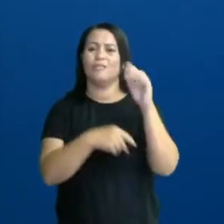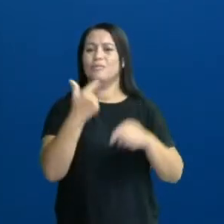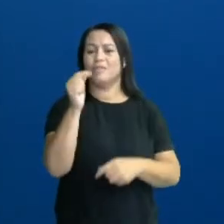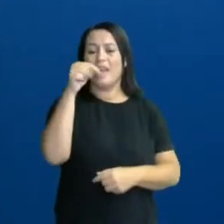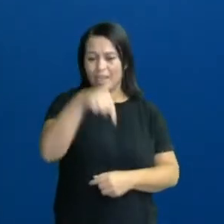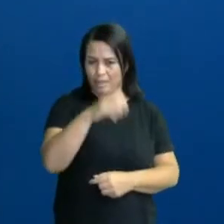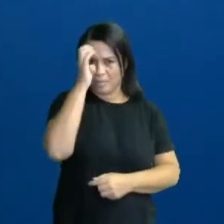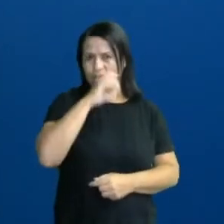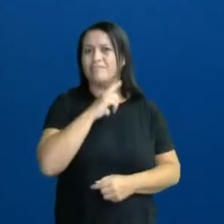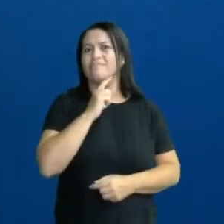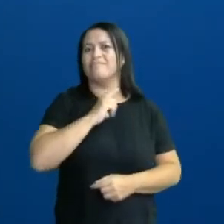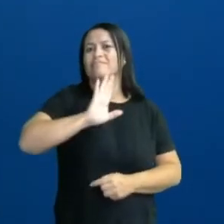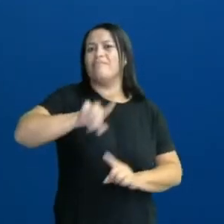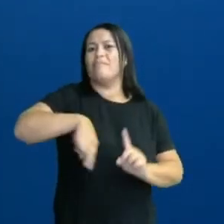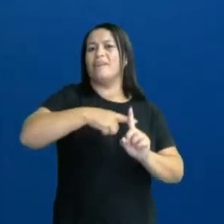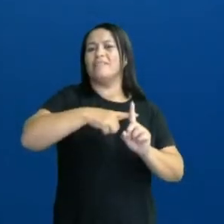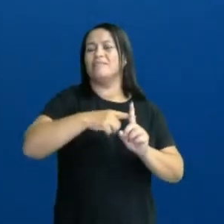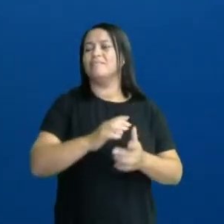Brasil, tá certo?